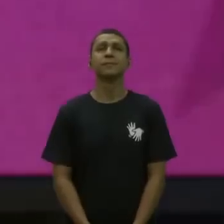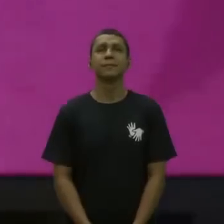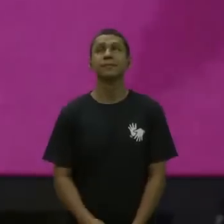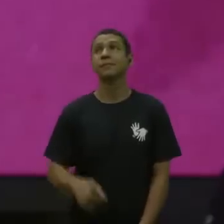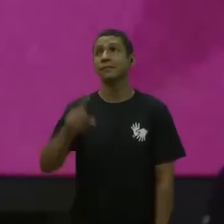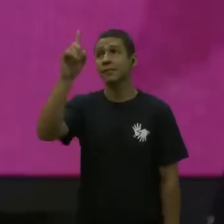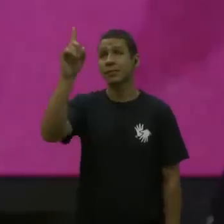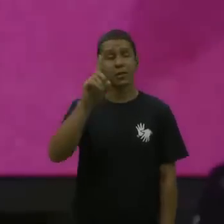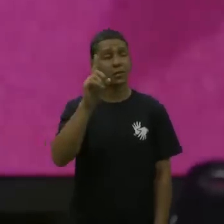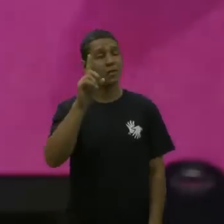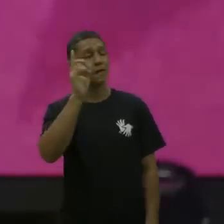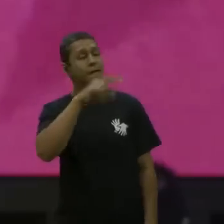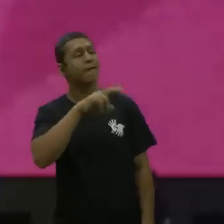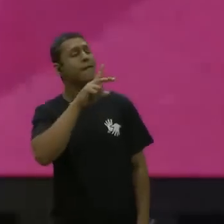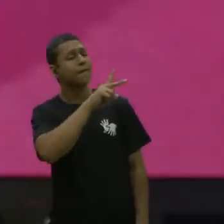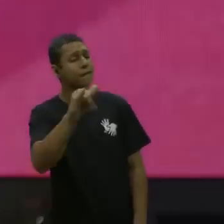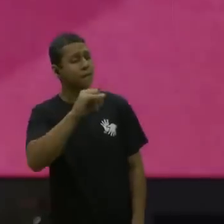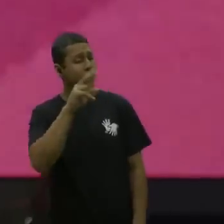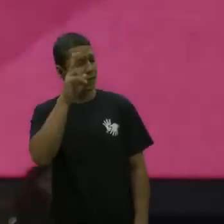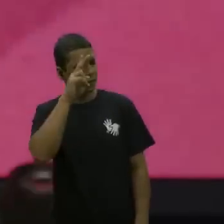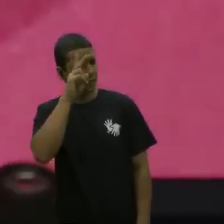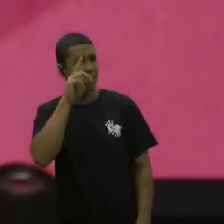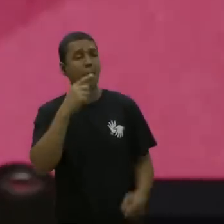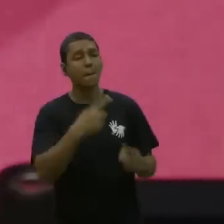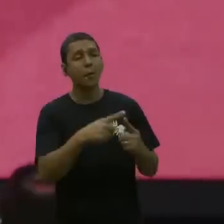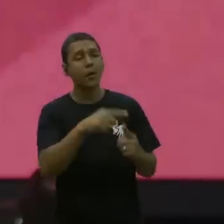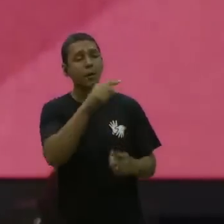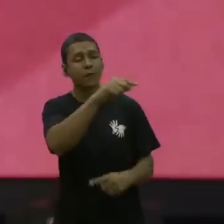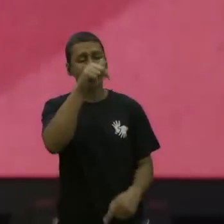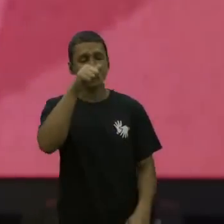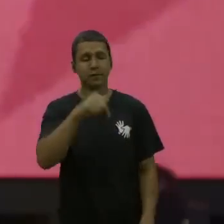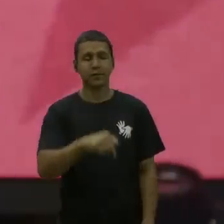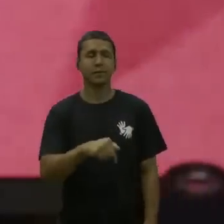Deus vai te lembrar por que que você está aqui.